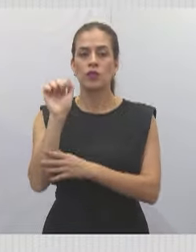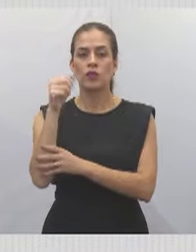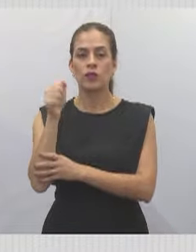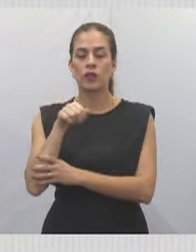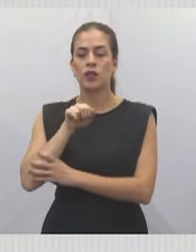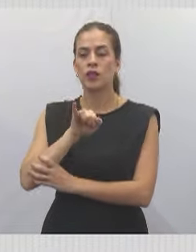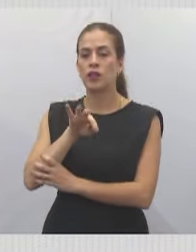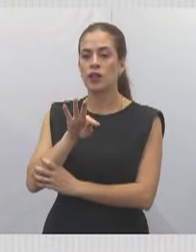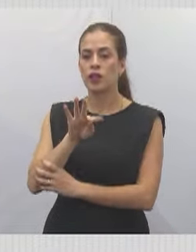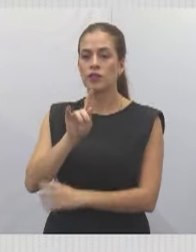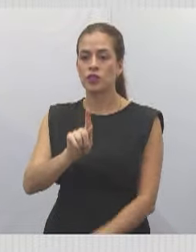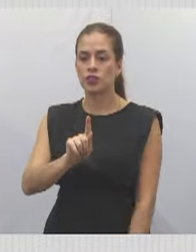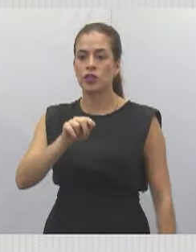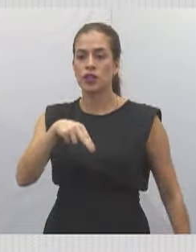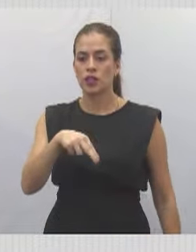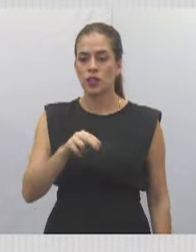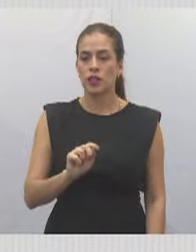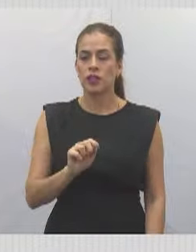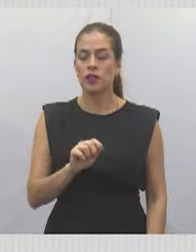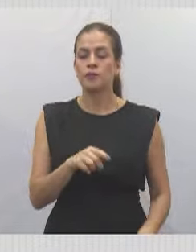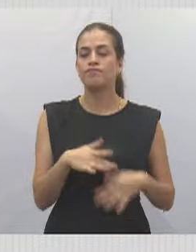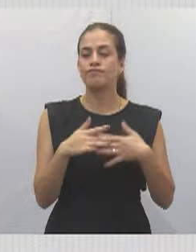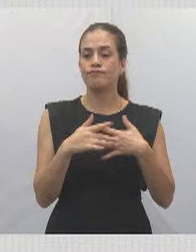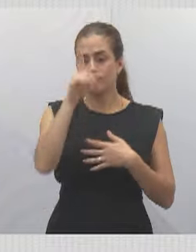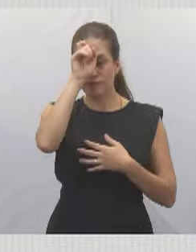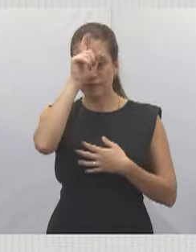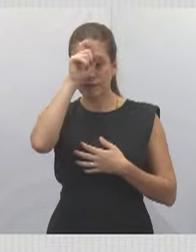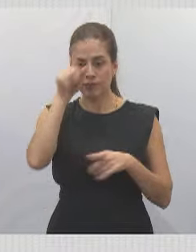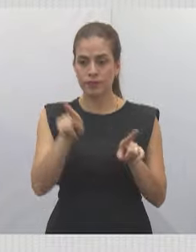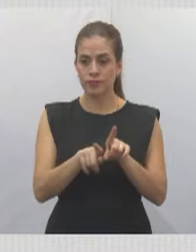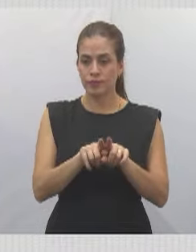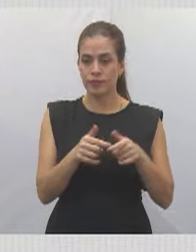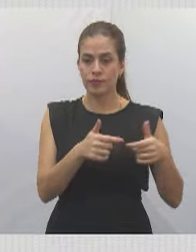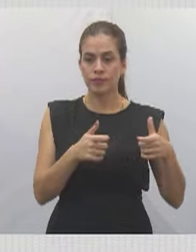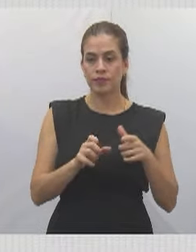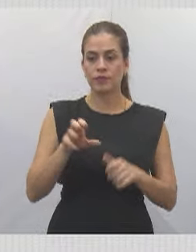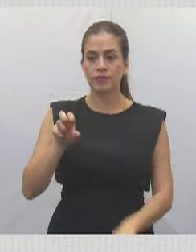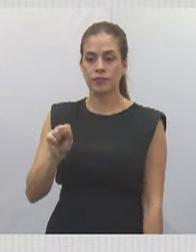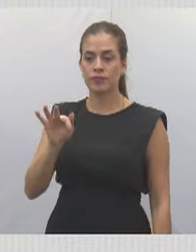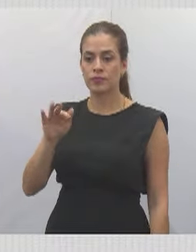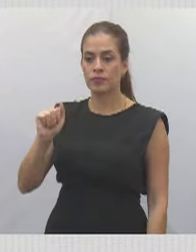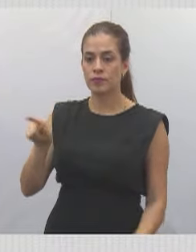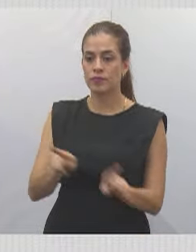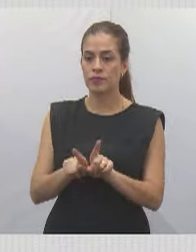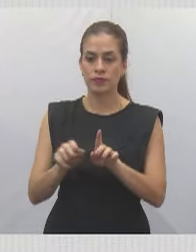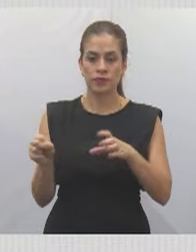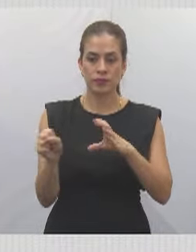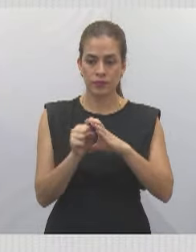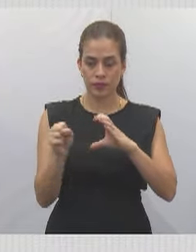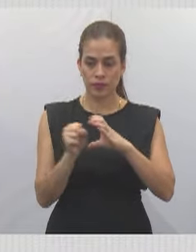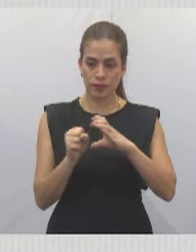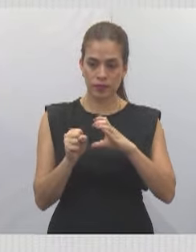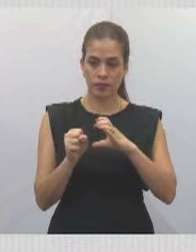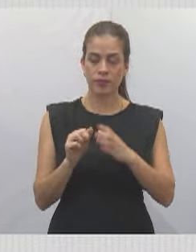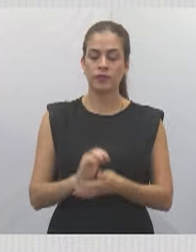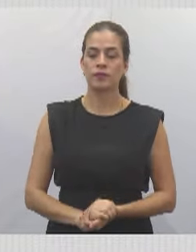FGN. Prestação de serviços hospitalar e ambulatorial, temos o Hospital São Francisco de Assis e a Santa Casa de Misericórdia de